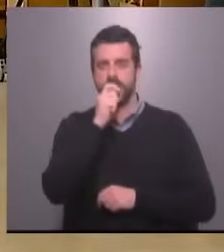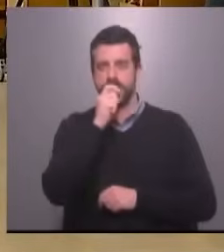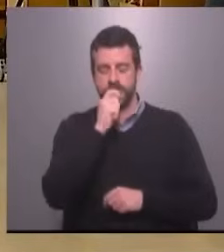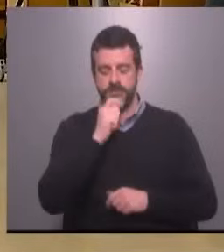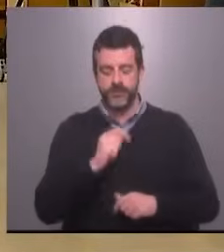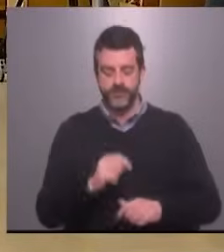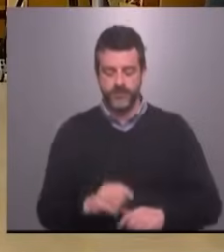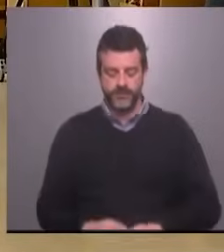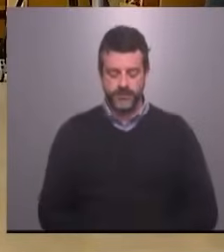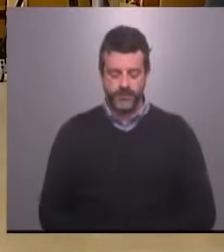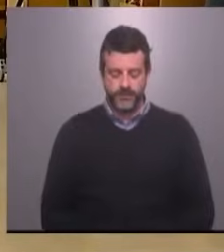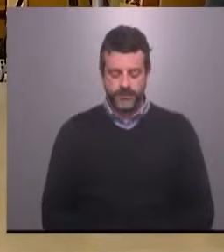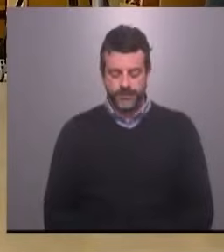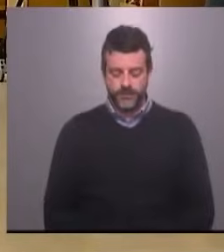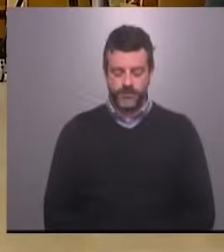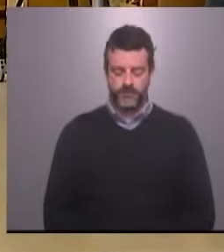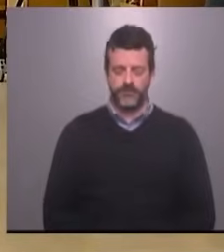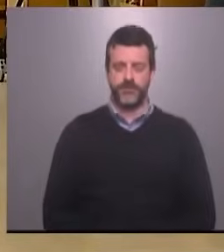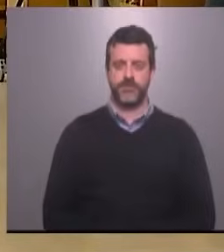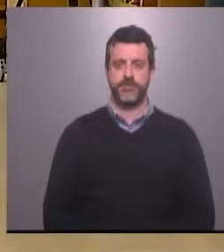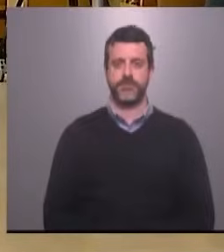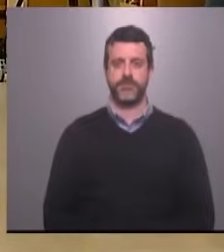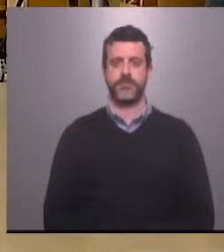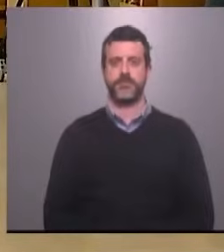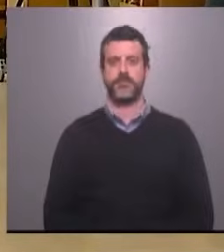nosso Senhor.